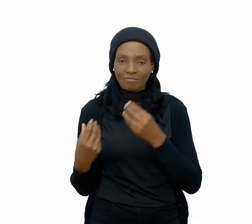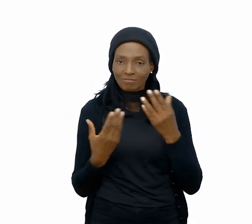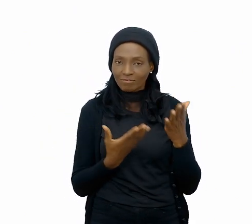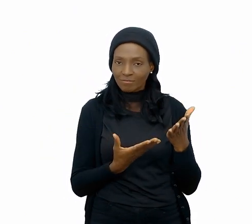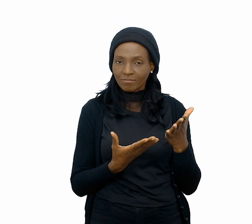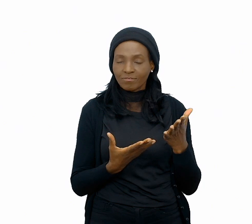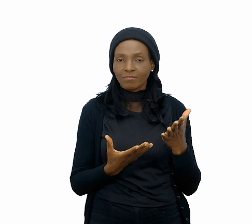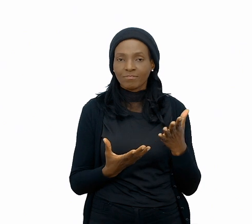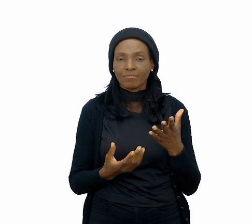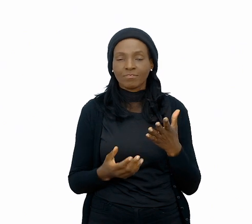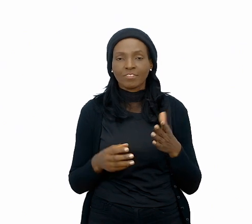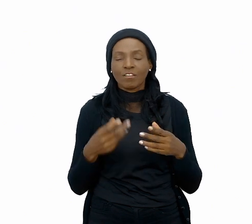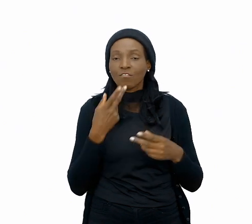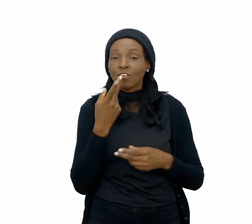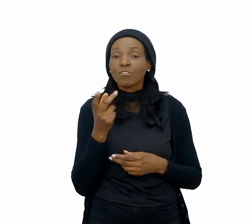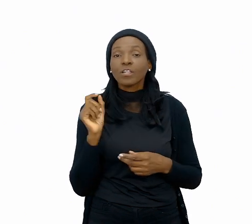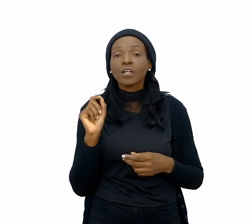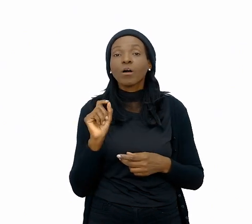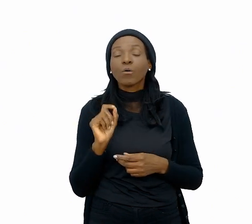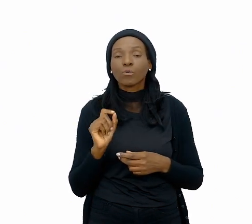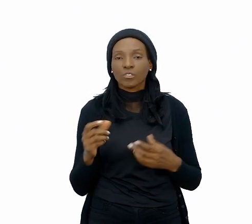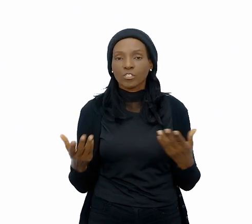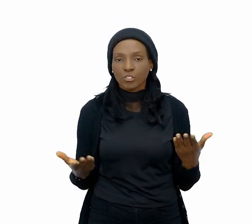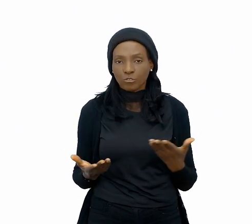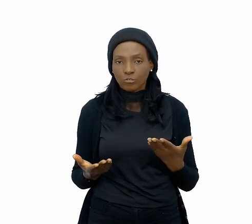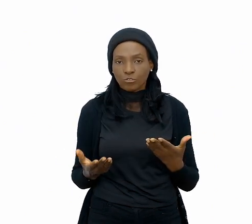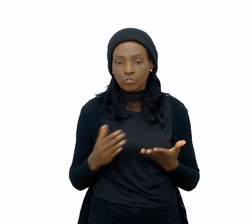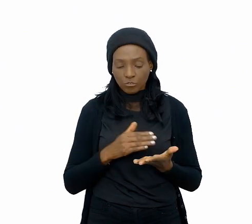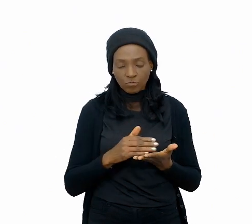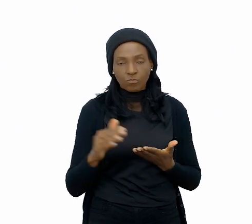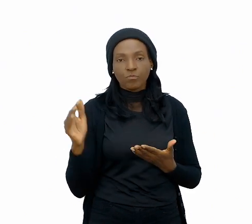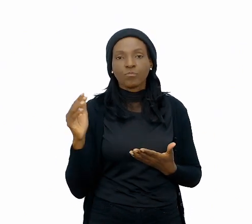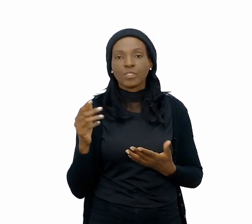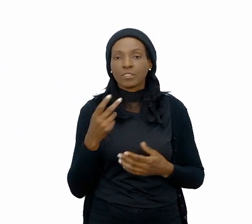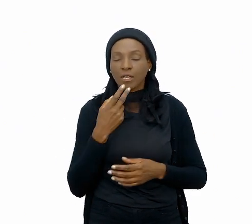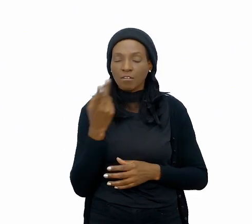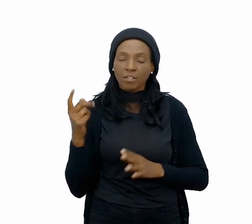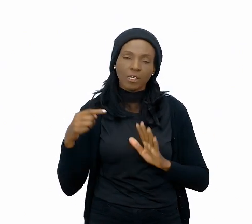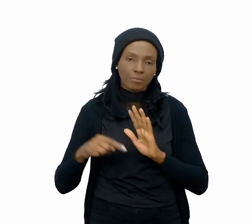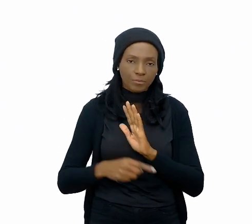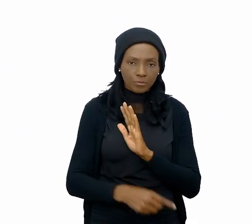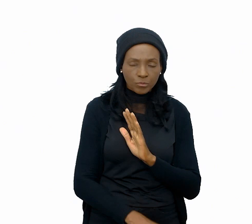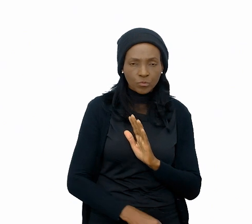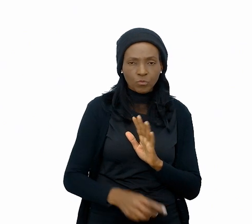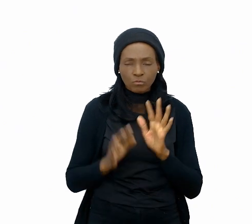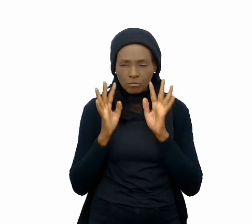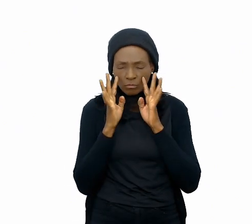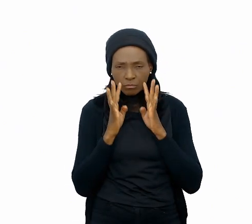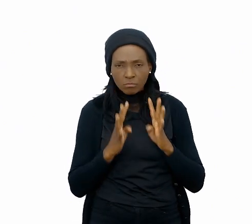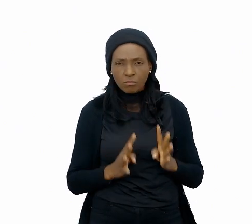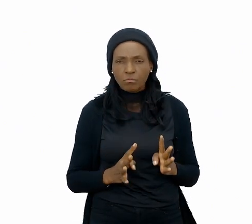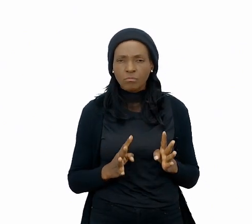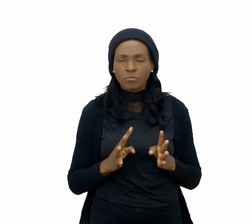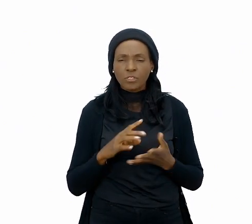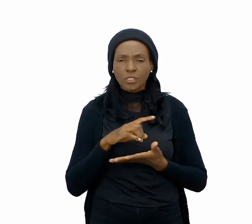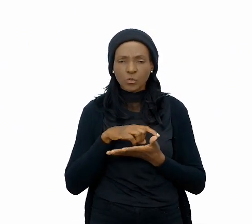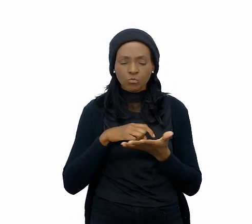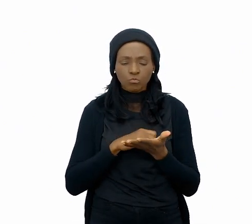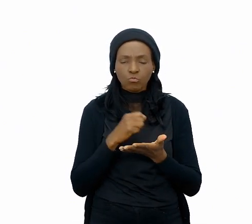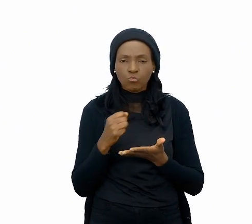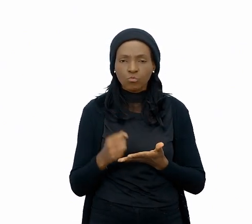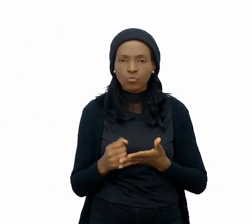o que a gente vai tratar hoje, né? Então, inicialmente, a gente vai aprofundar o olhar sobre o documento